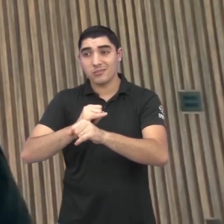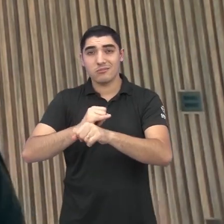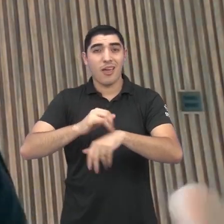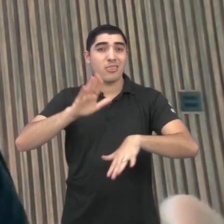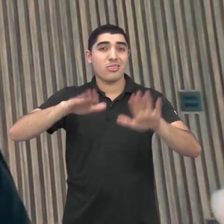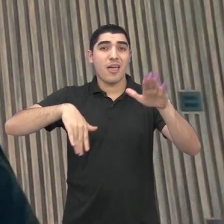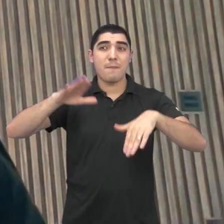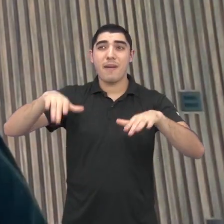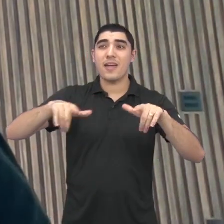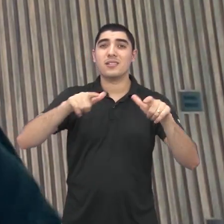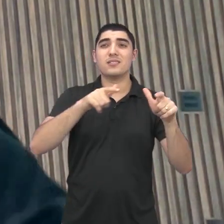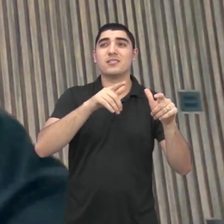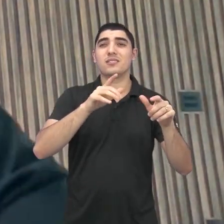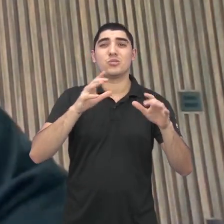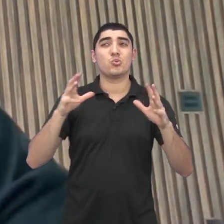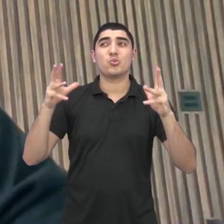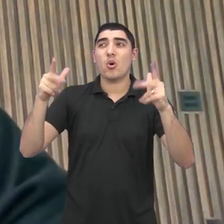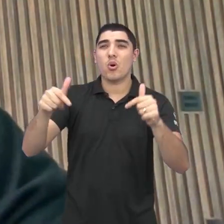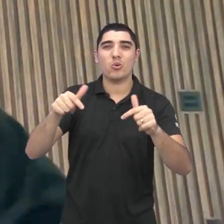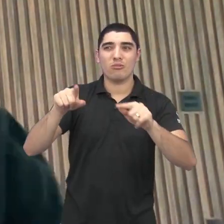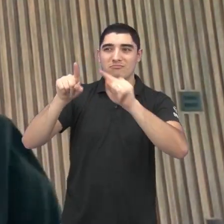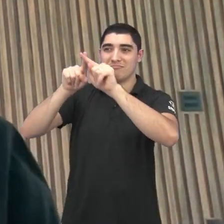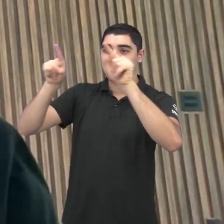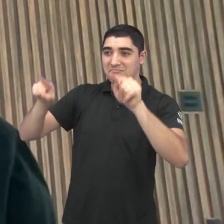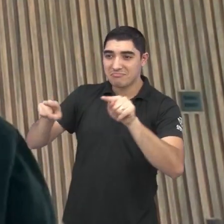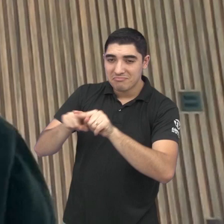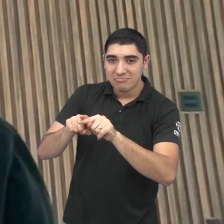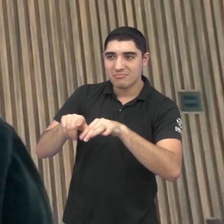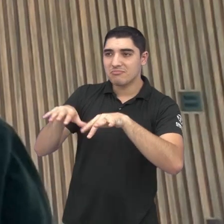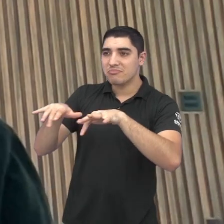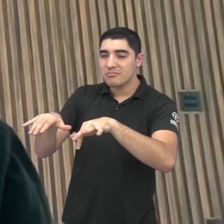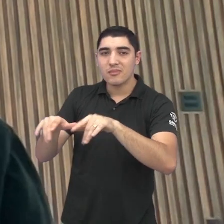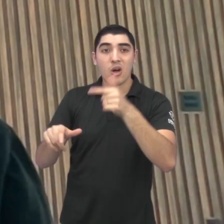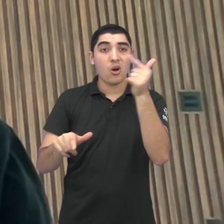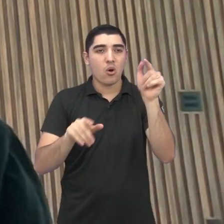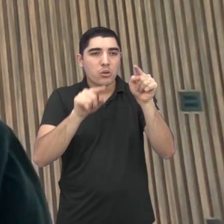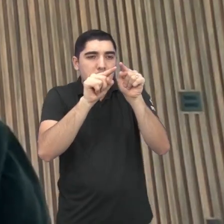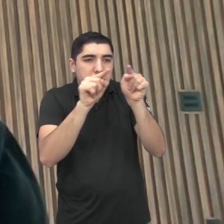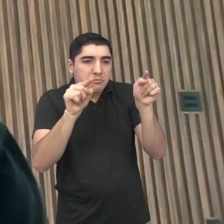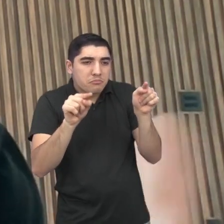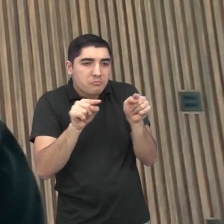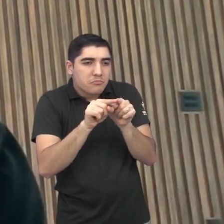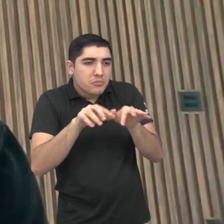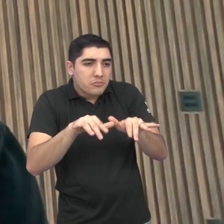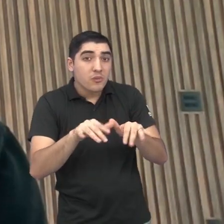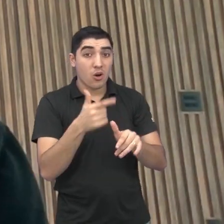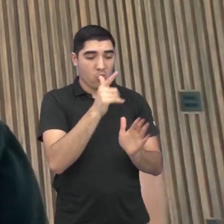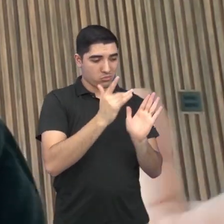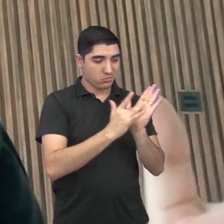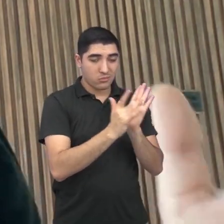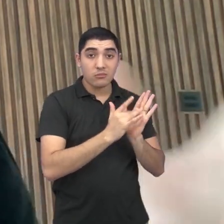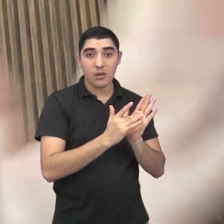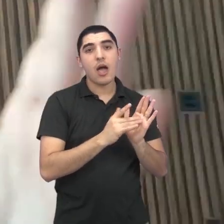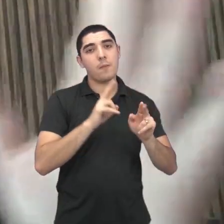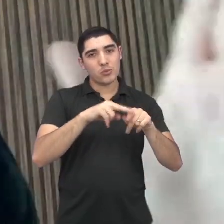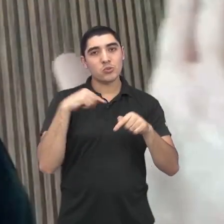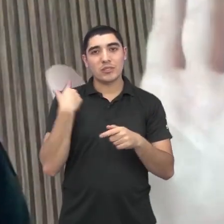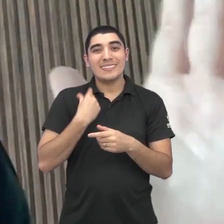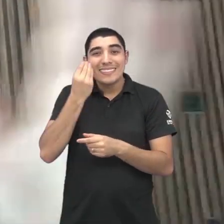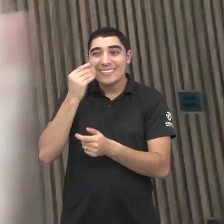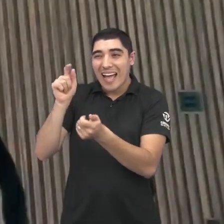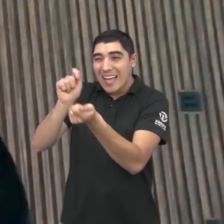a gente tem que adequar e pensar isso de uma maneira que seja o que a gente chama de responsivo, que vai